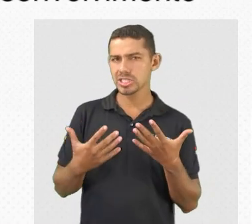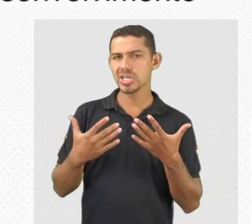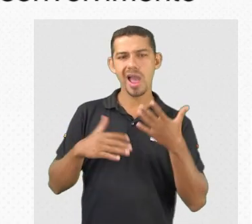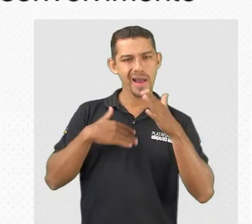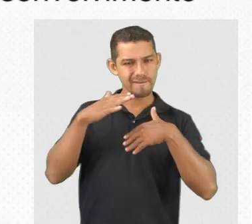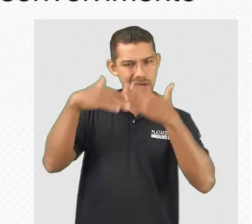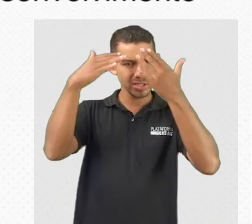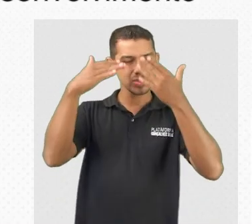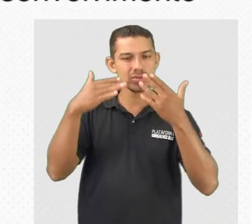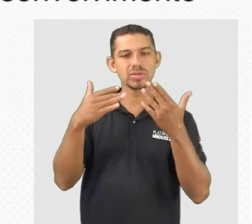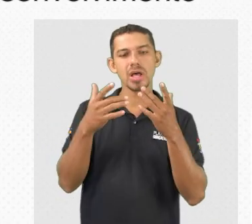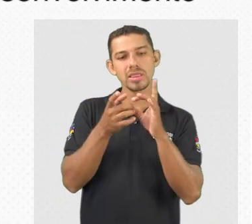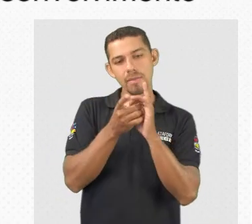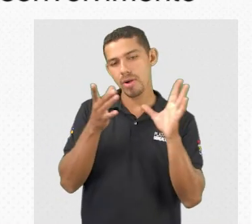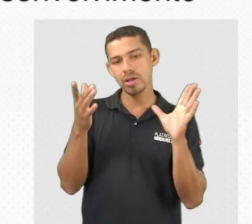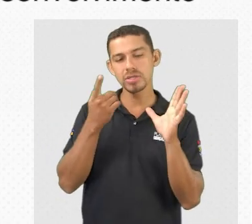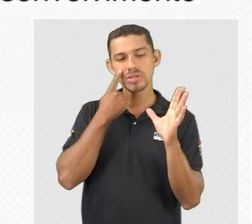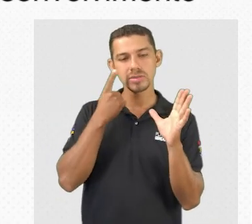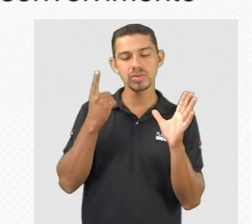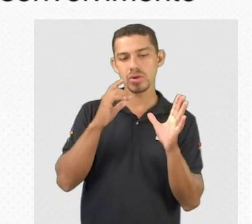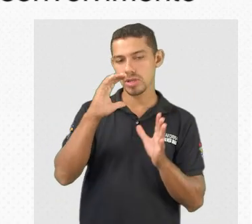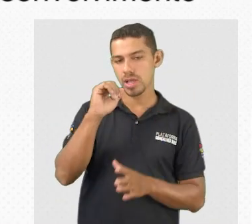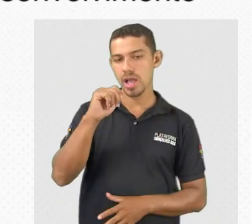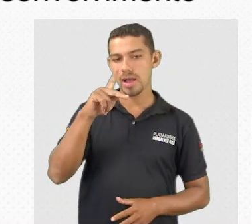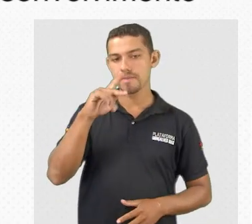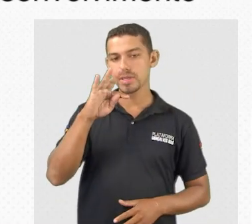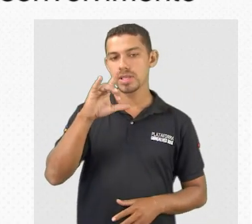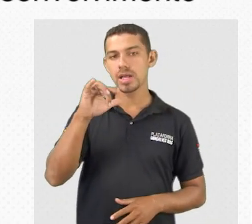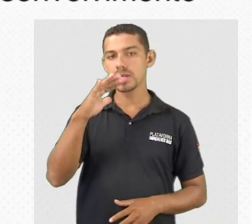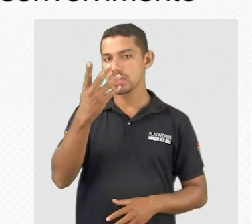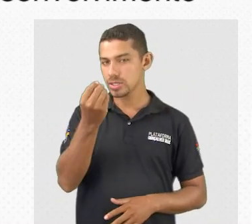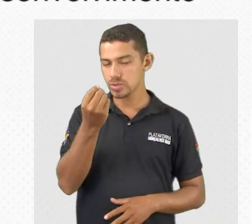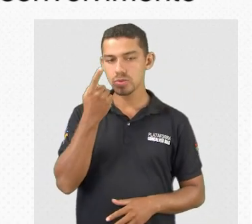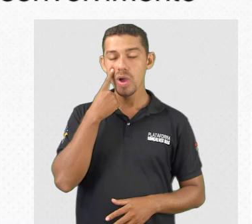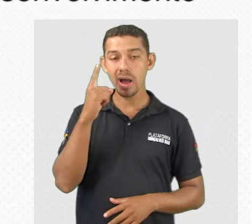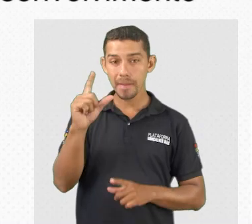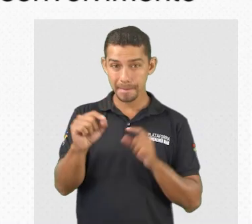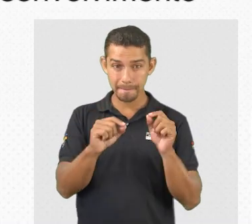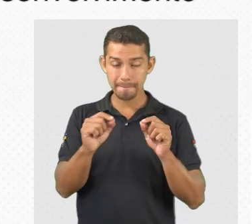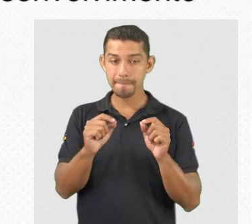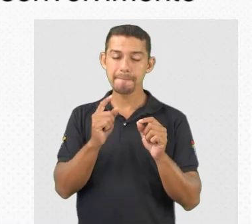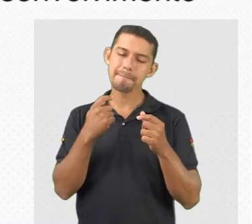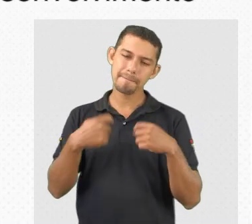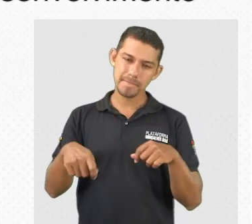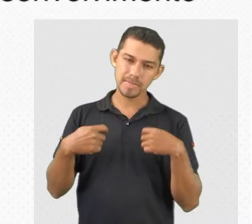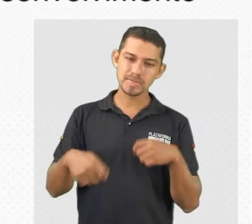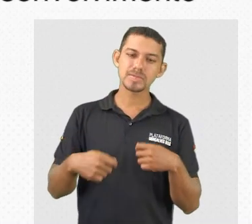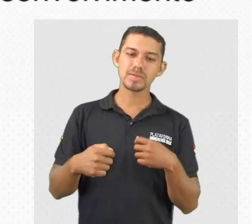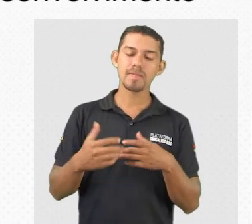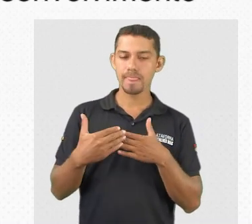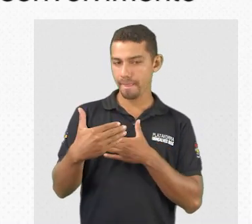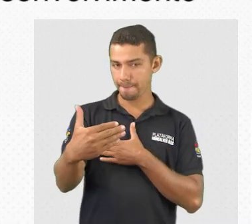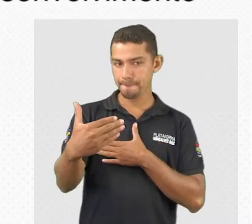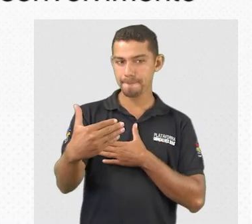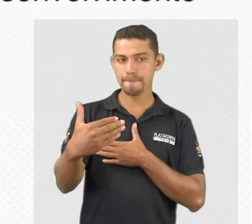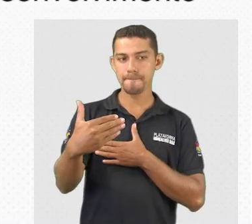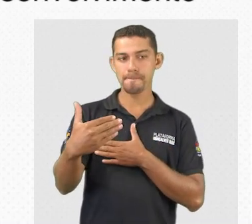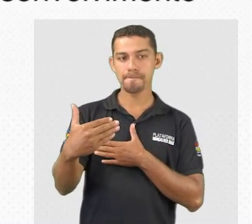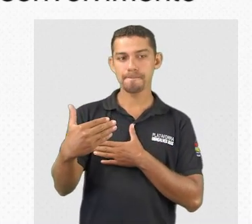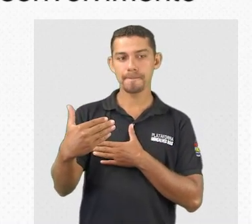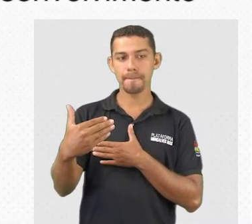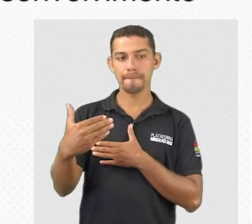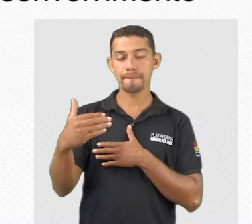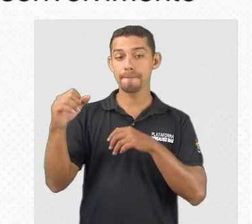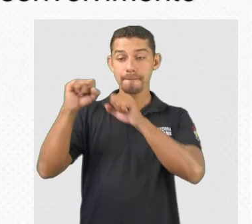da democracia sem o avanço do capitalismo, ainda que o horizonte pretendido desses